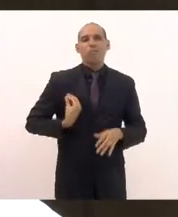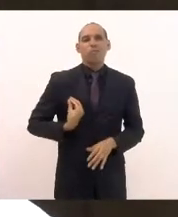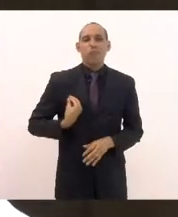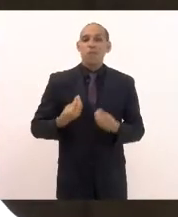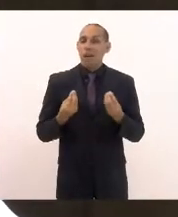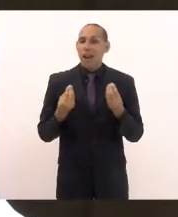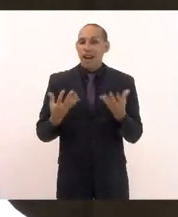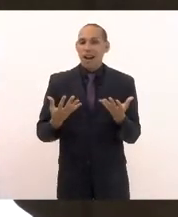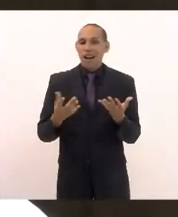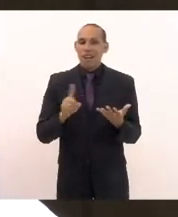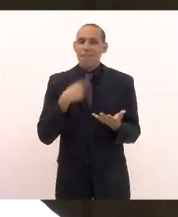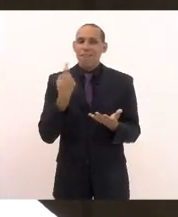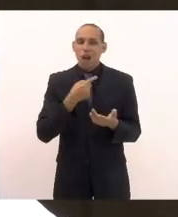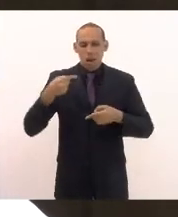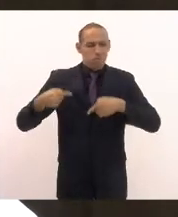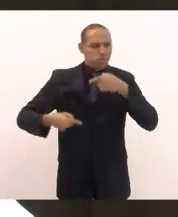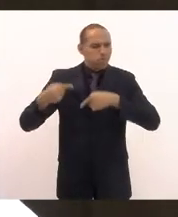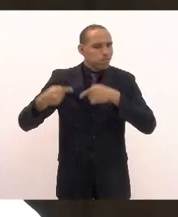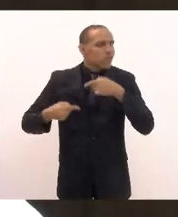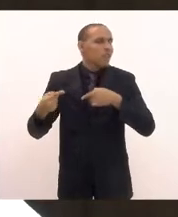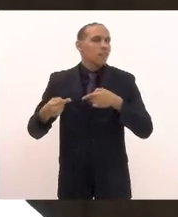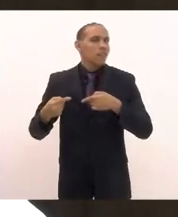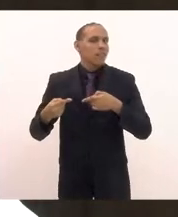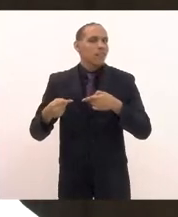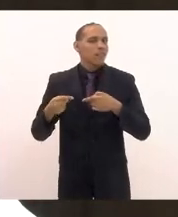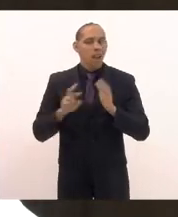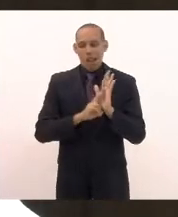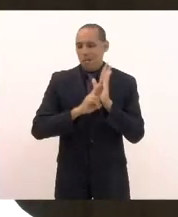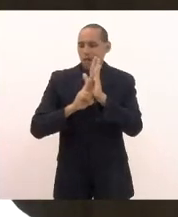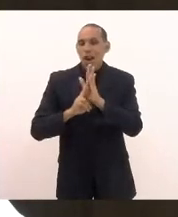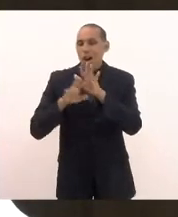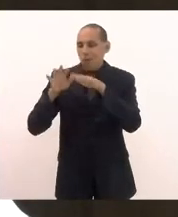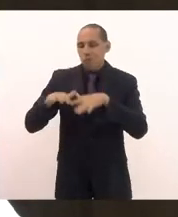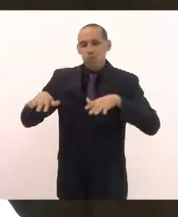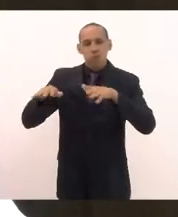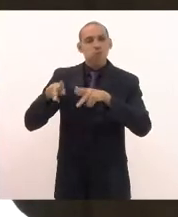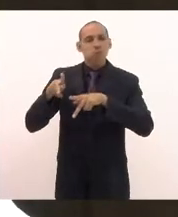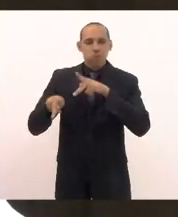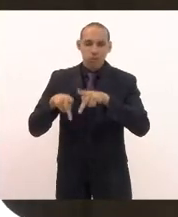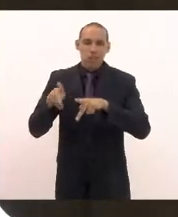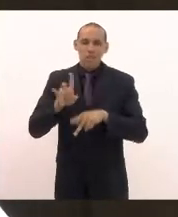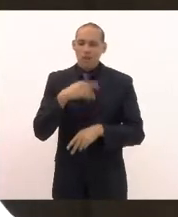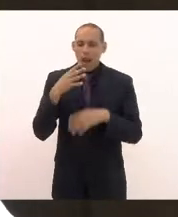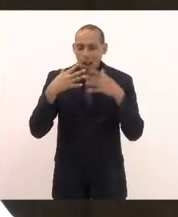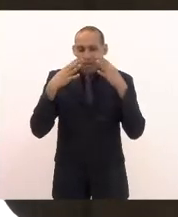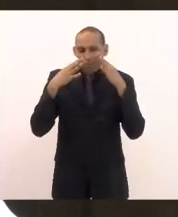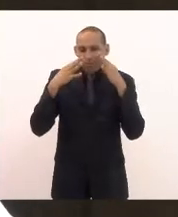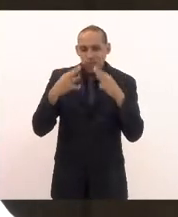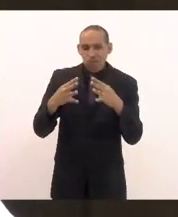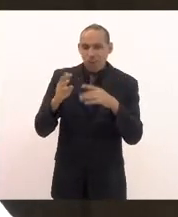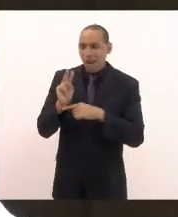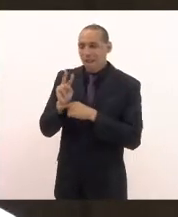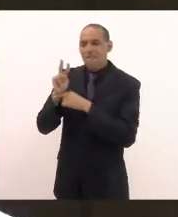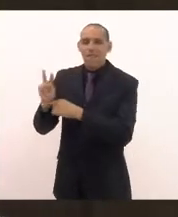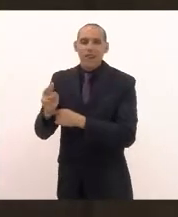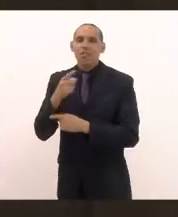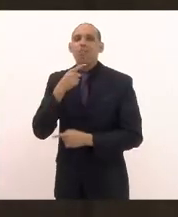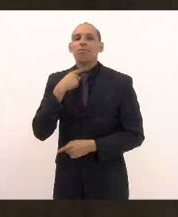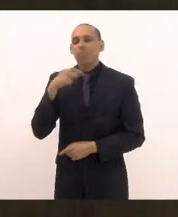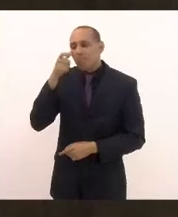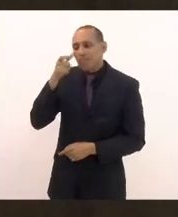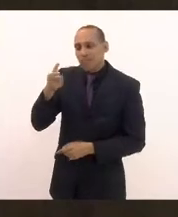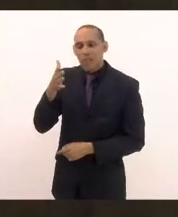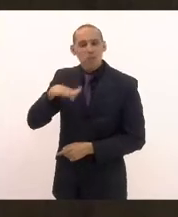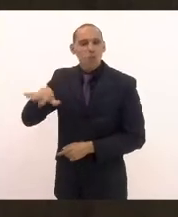popular, nós que somos políticos e legítimos representantes do povo, possamos estar atentos em defender os interesses da população. Fica aqui,